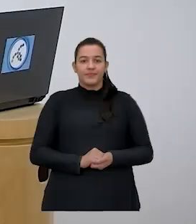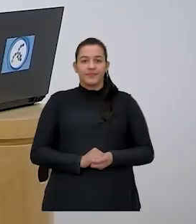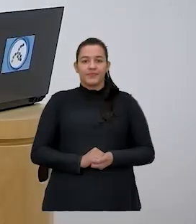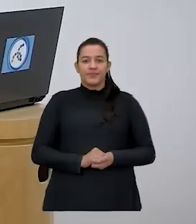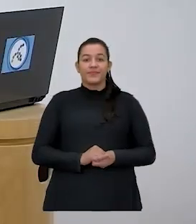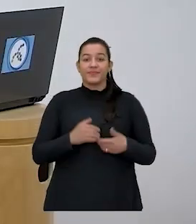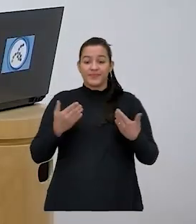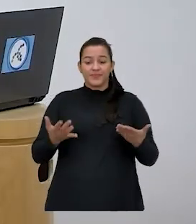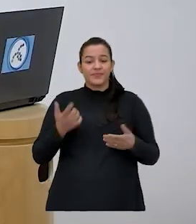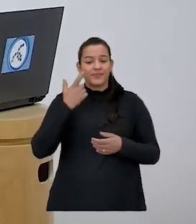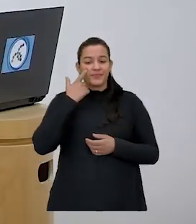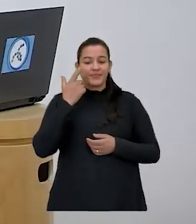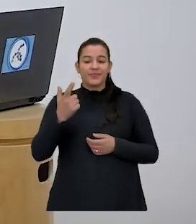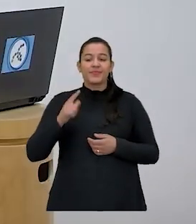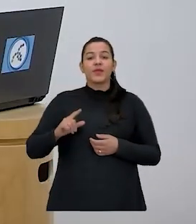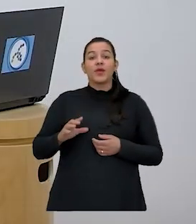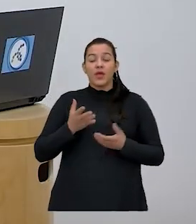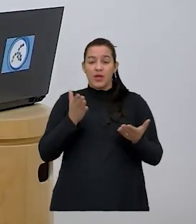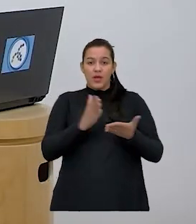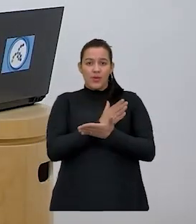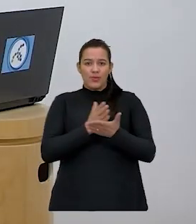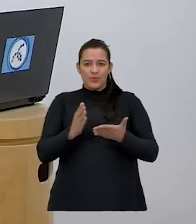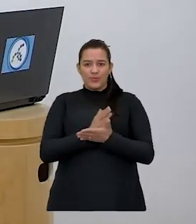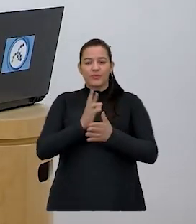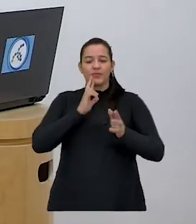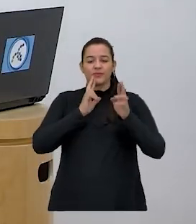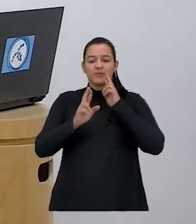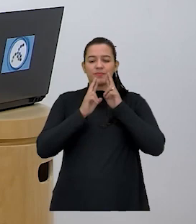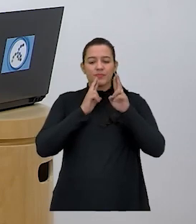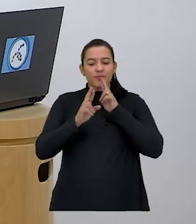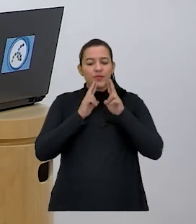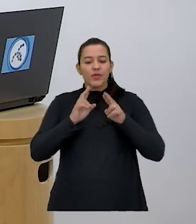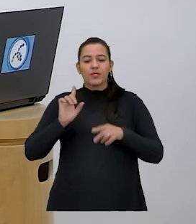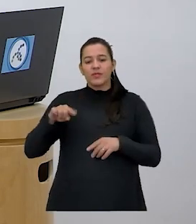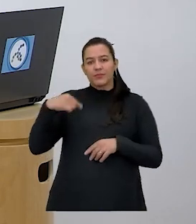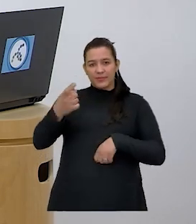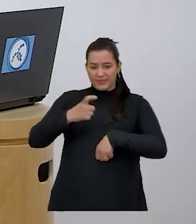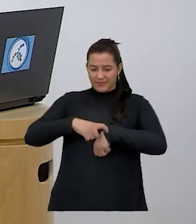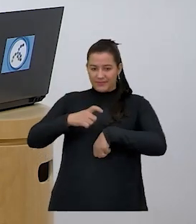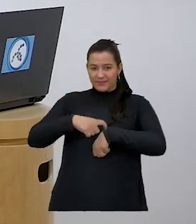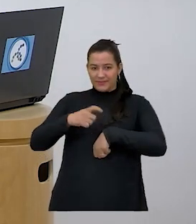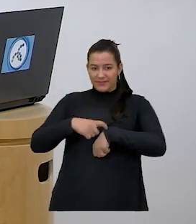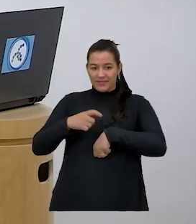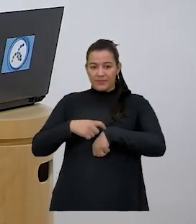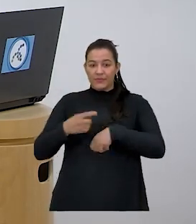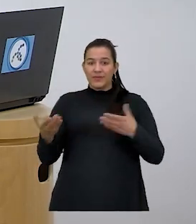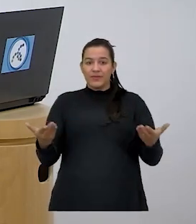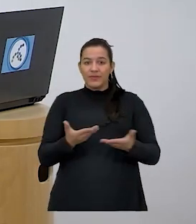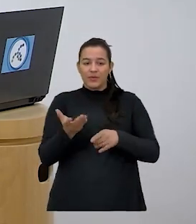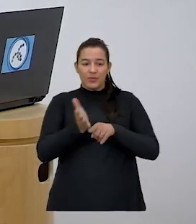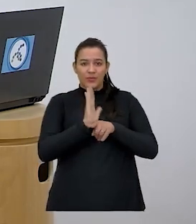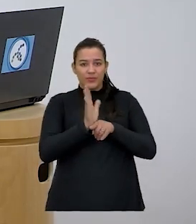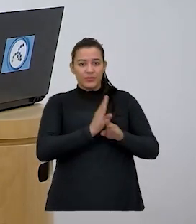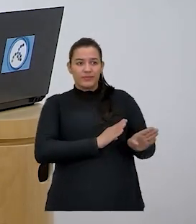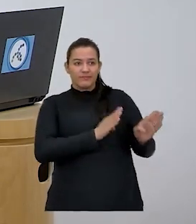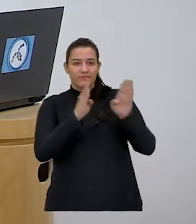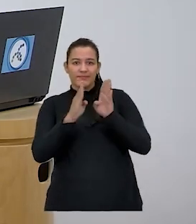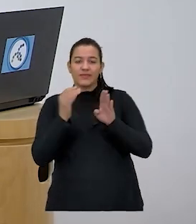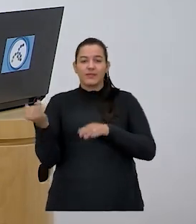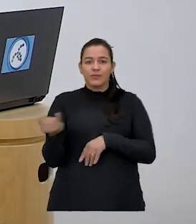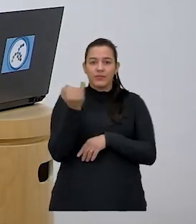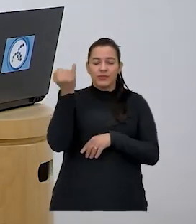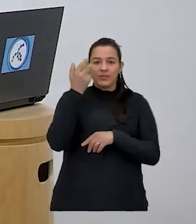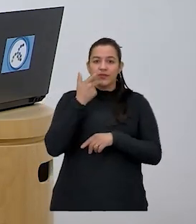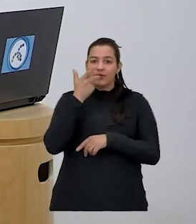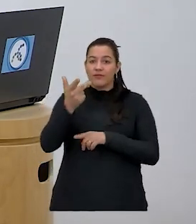isso aí, pessoal. A Luísa viu aí algumas respostas, né? Depois, mas por falta de tempo que nós vamos passar um vídeo super importante, porque fala da